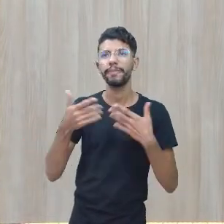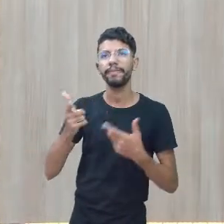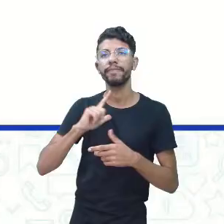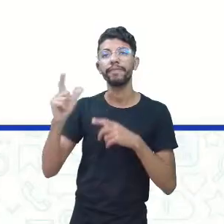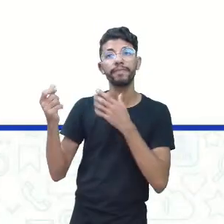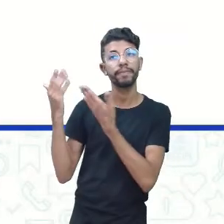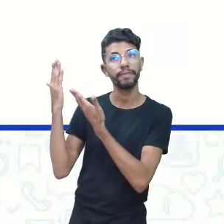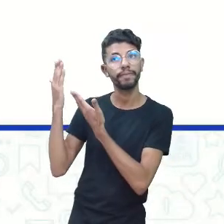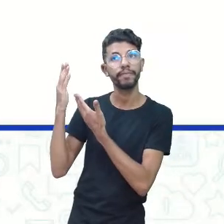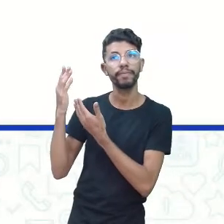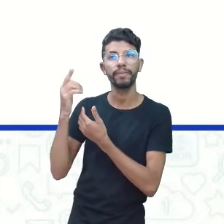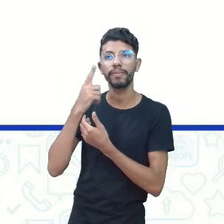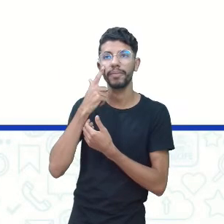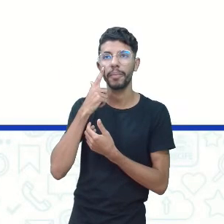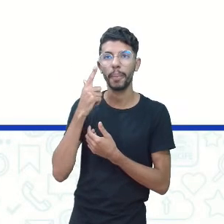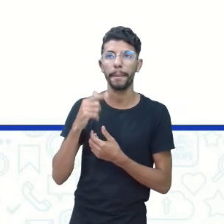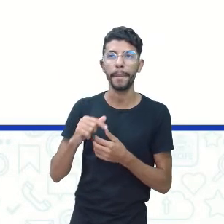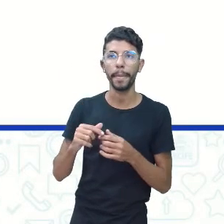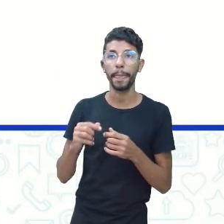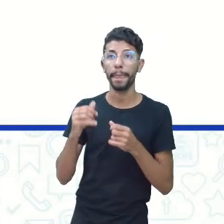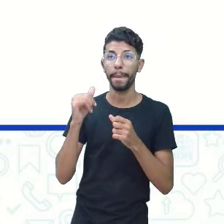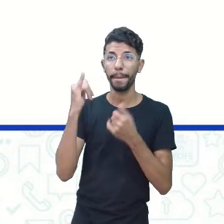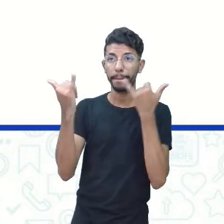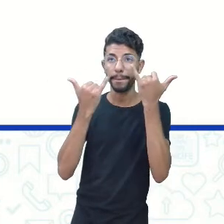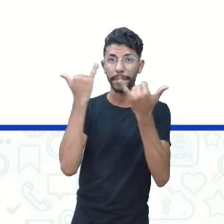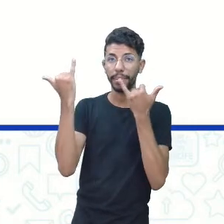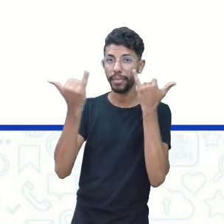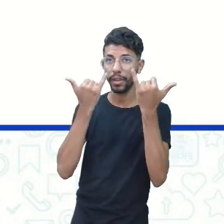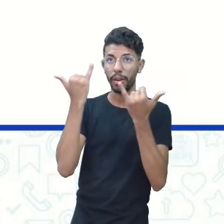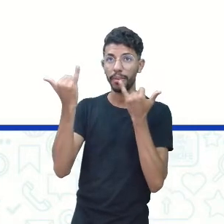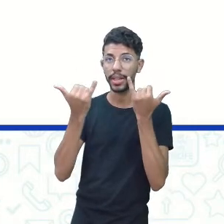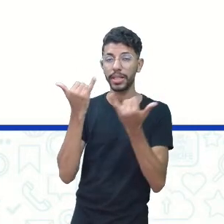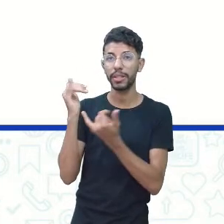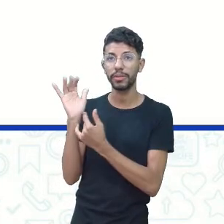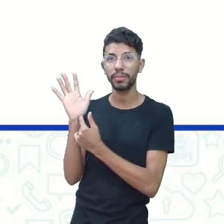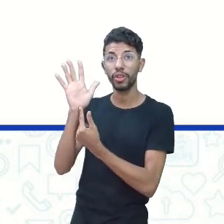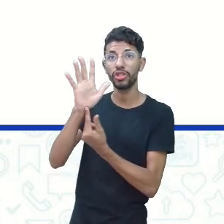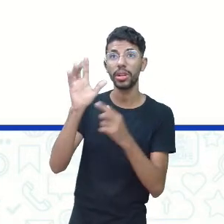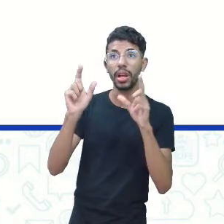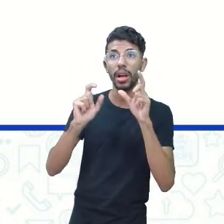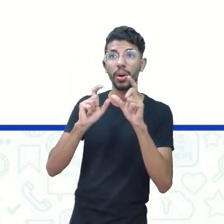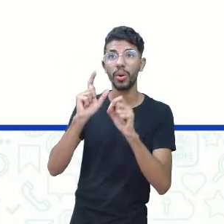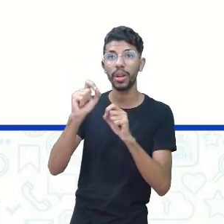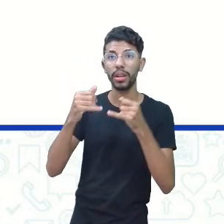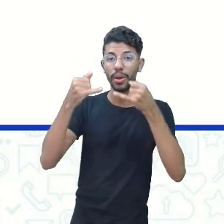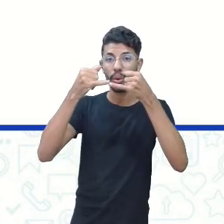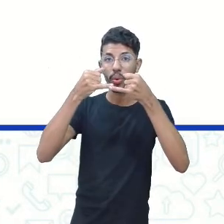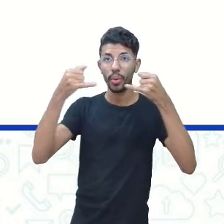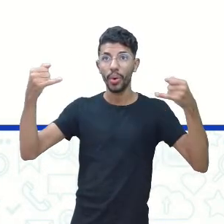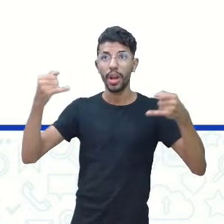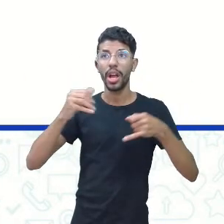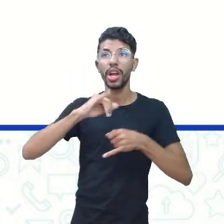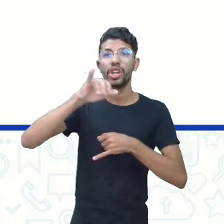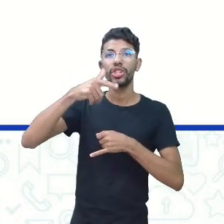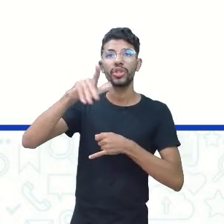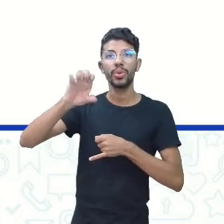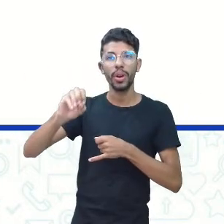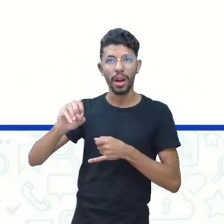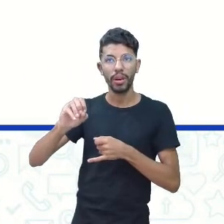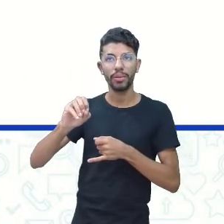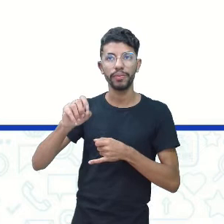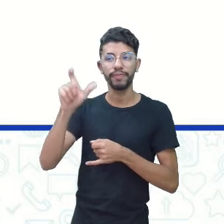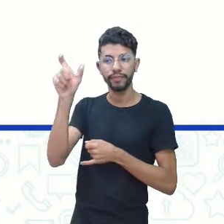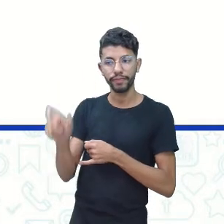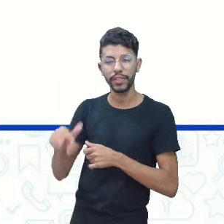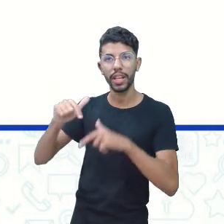ó? A informação que não foi destacada na primeira etapa era que João trabalhou apenas o primeiro dia e